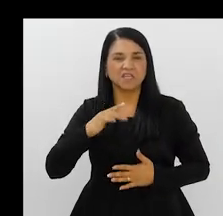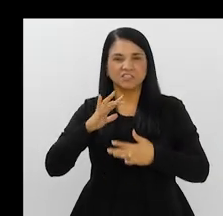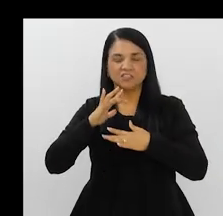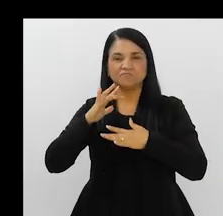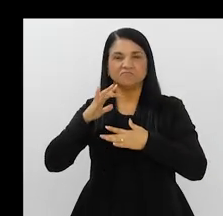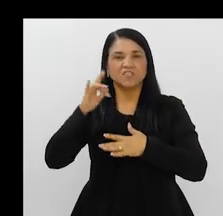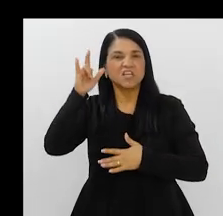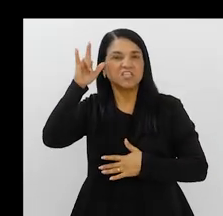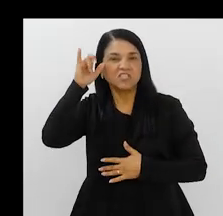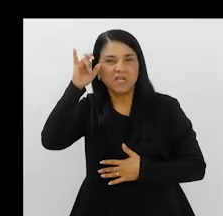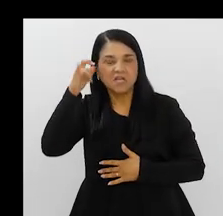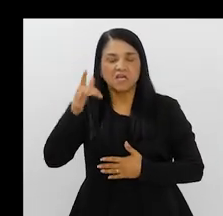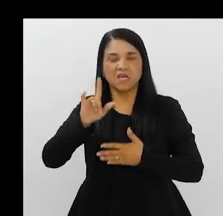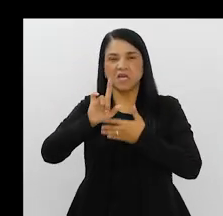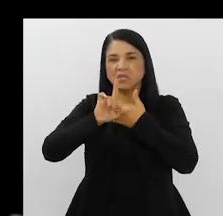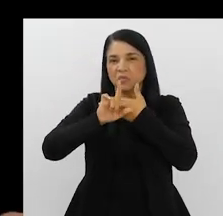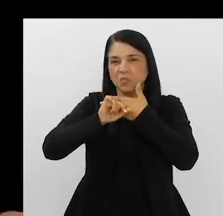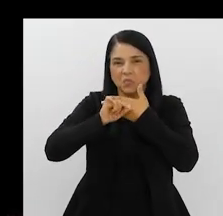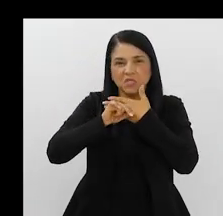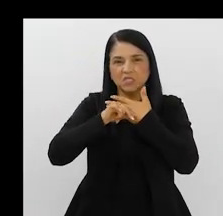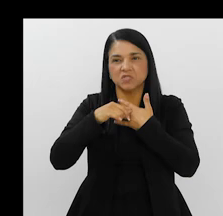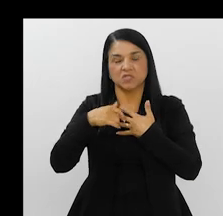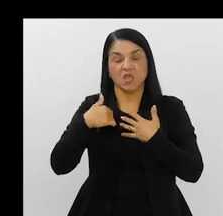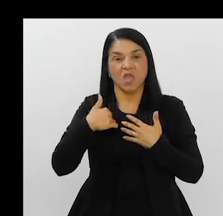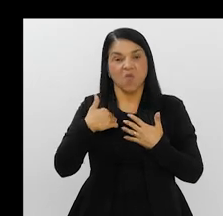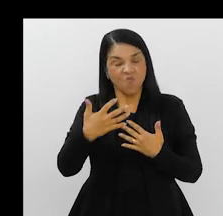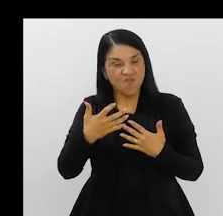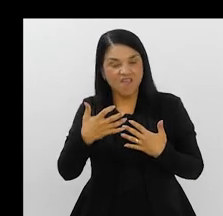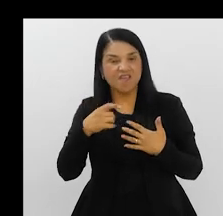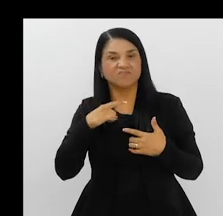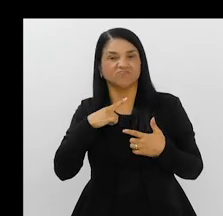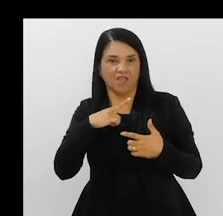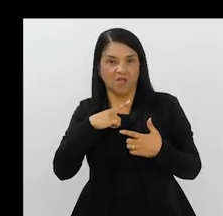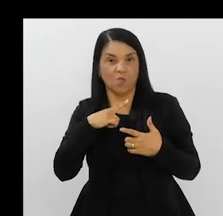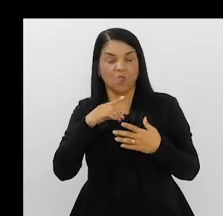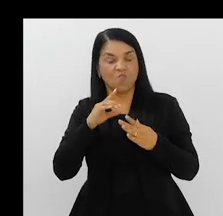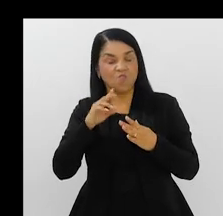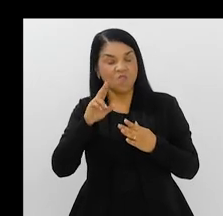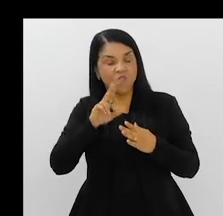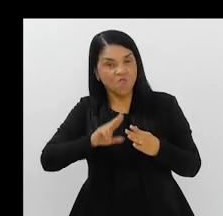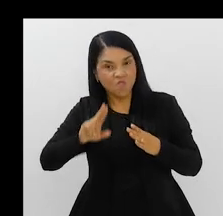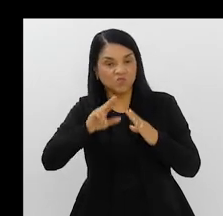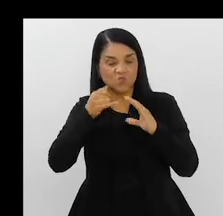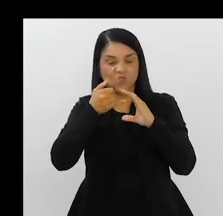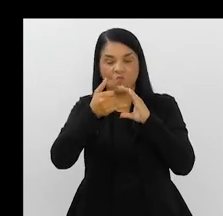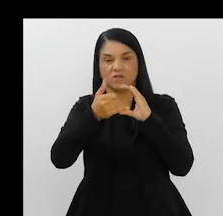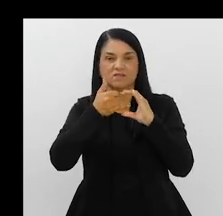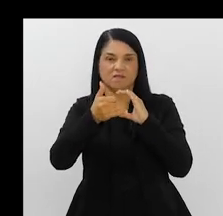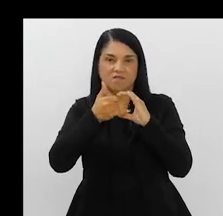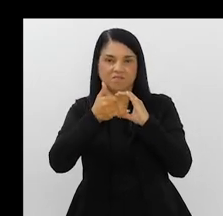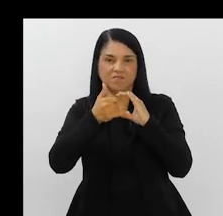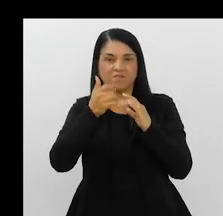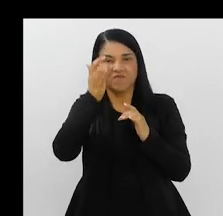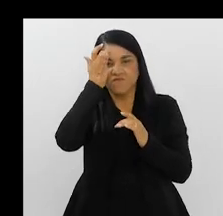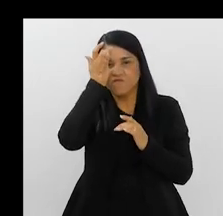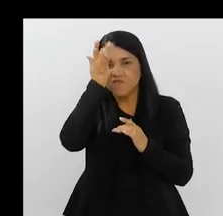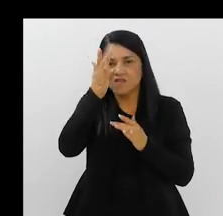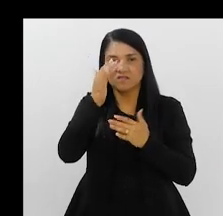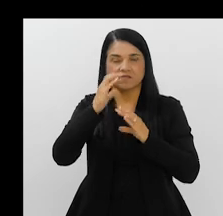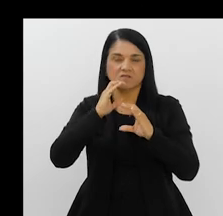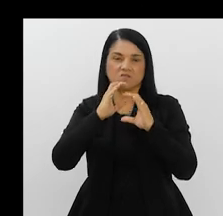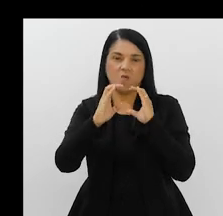Instagram, Twitter, essas coisas, sabe? Hoje em dia, o que eu tenho mais mesmo é o WhatsApp, porque